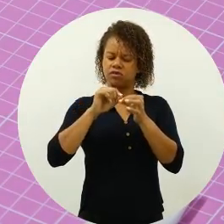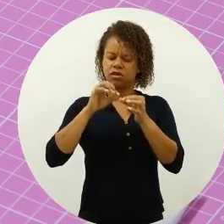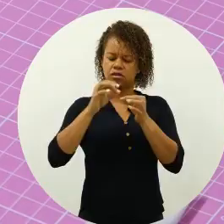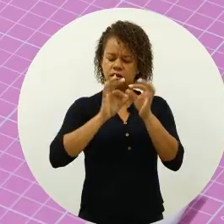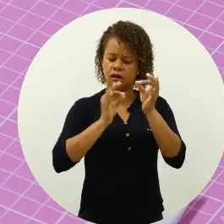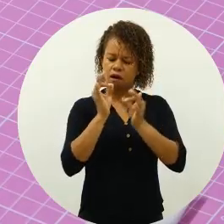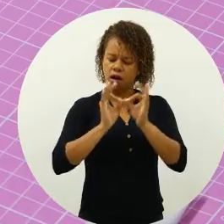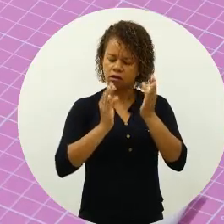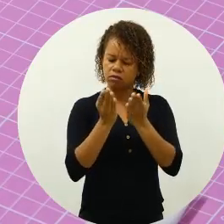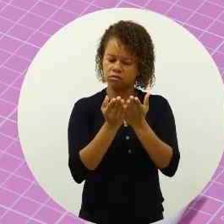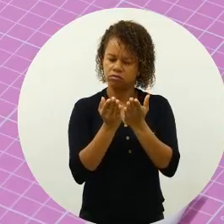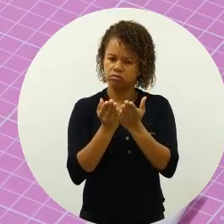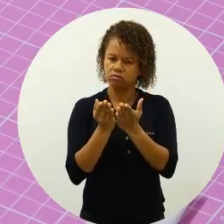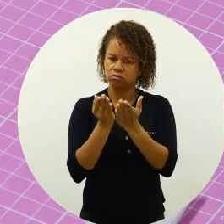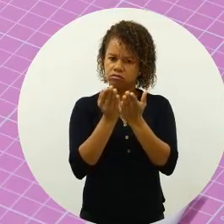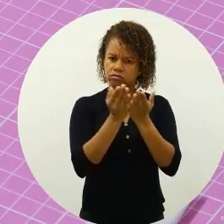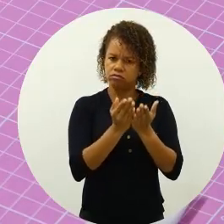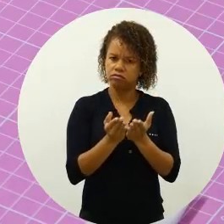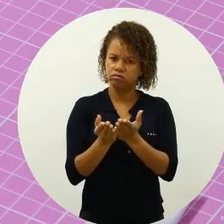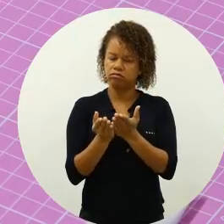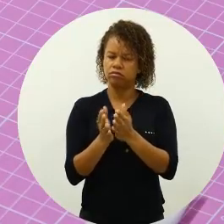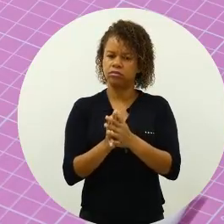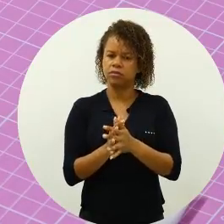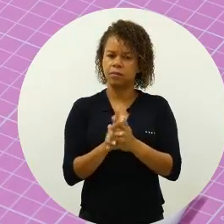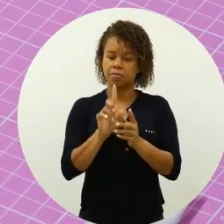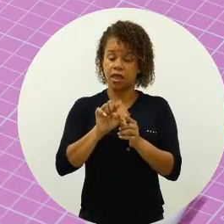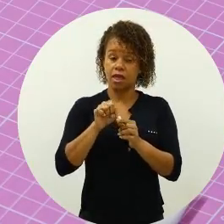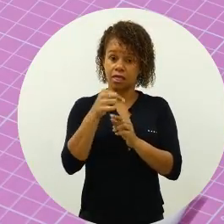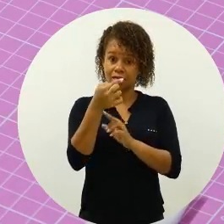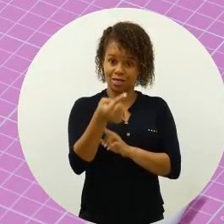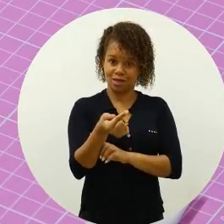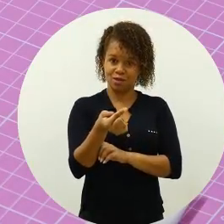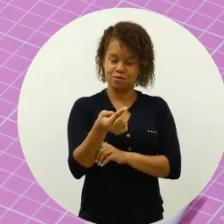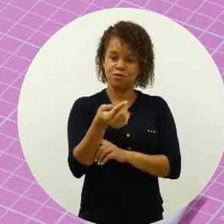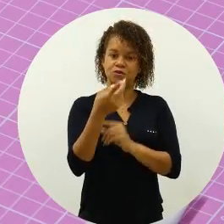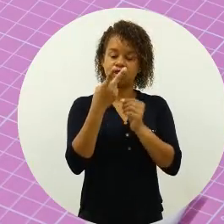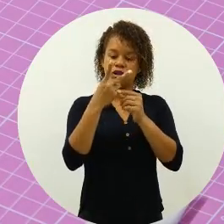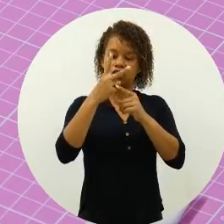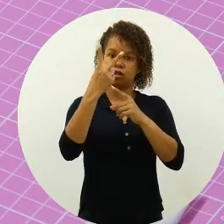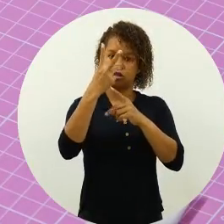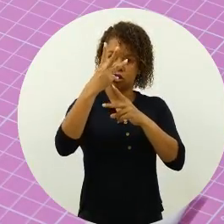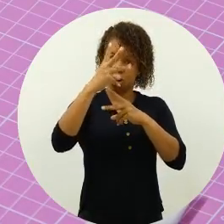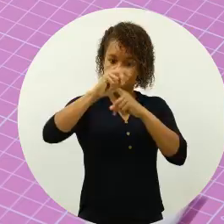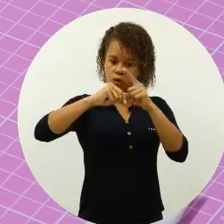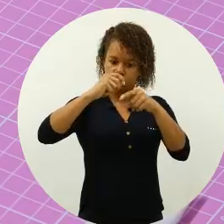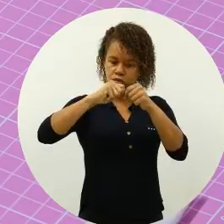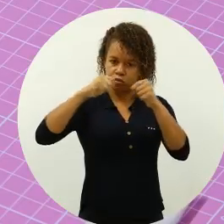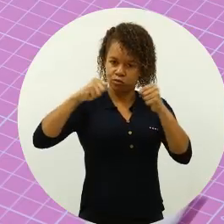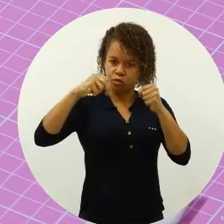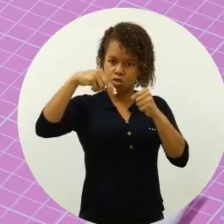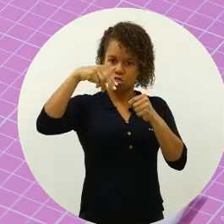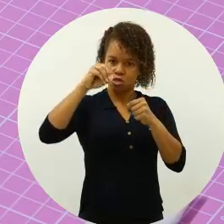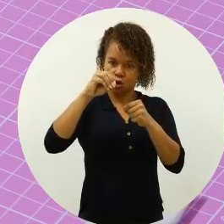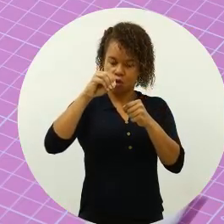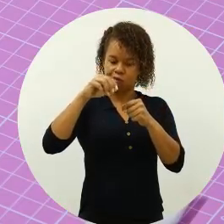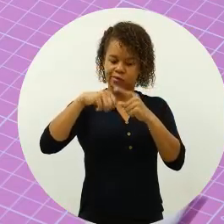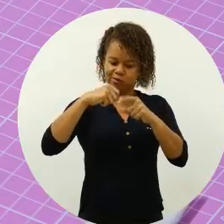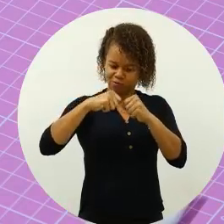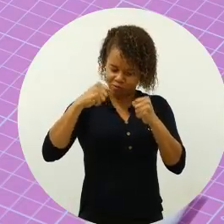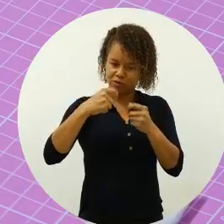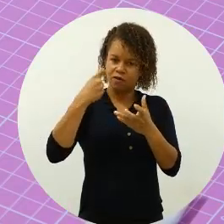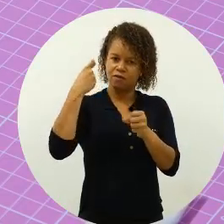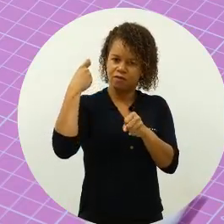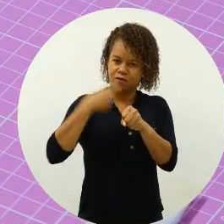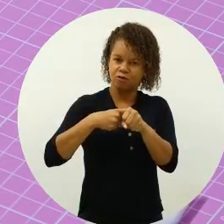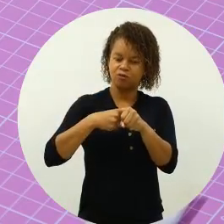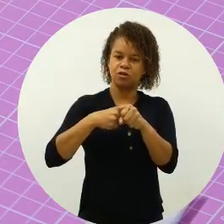sua encadernação e vai dar 3 nós para que ela não se parta e nem